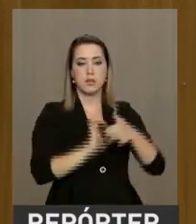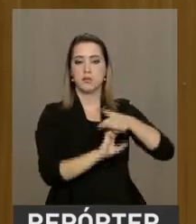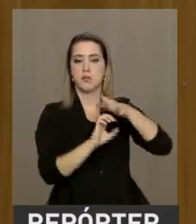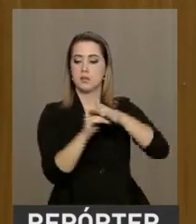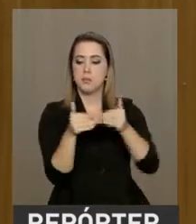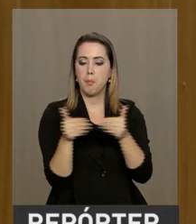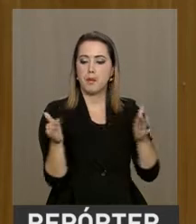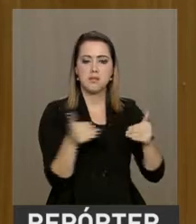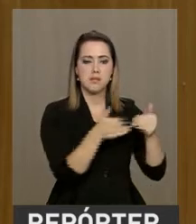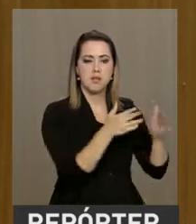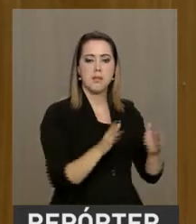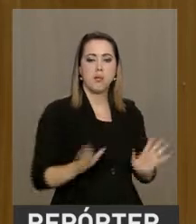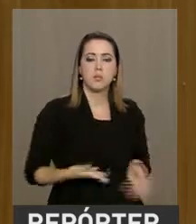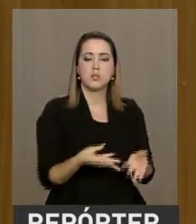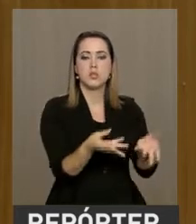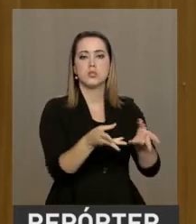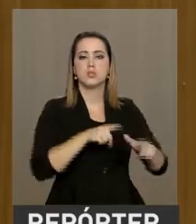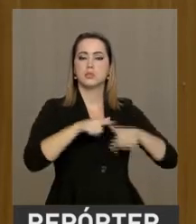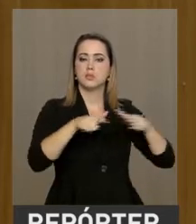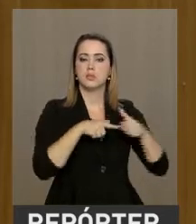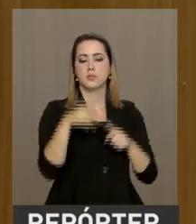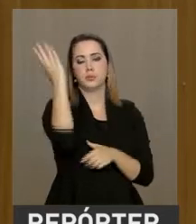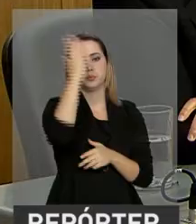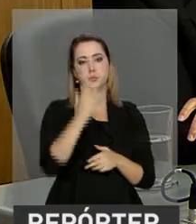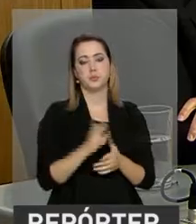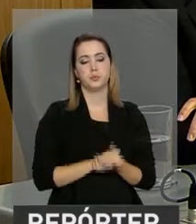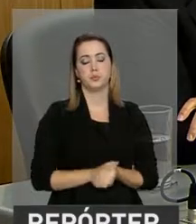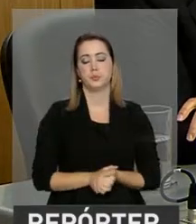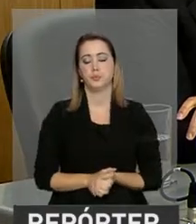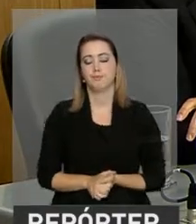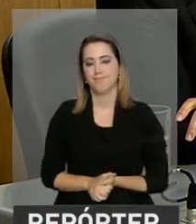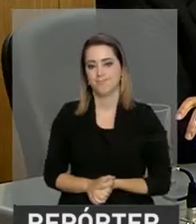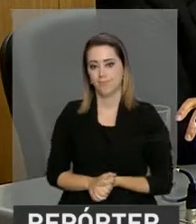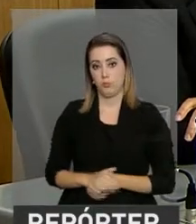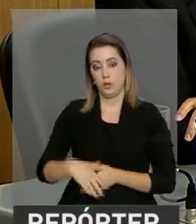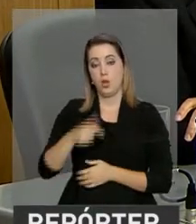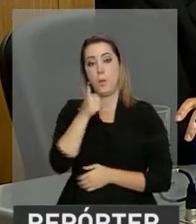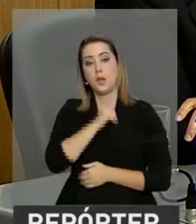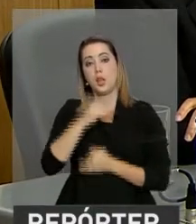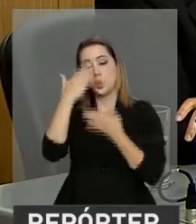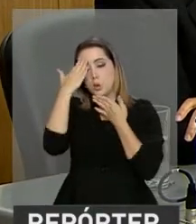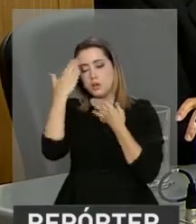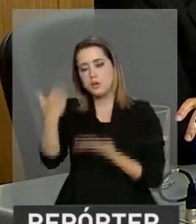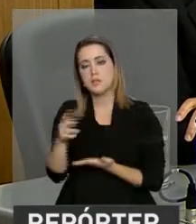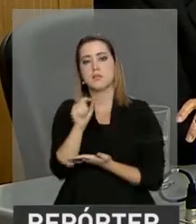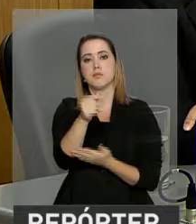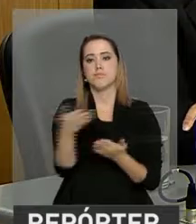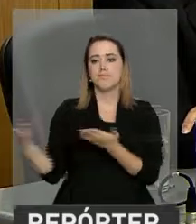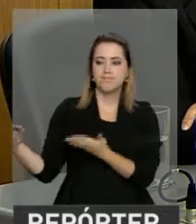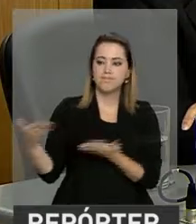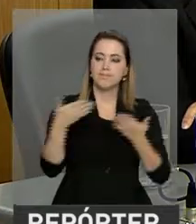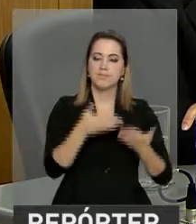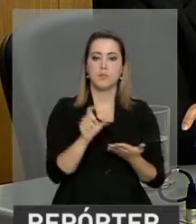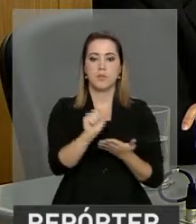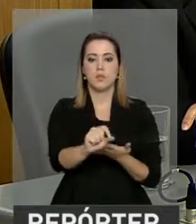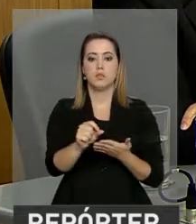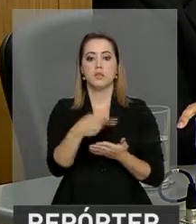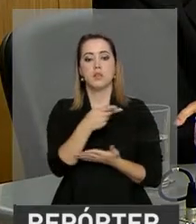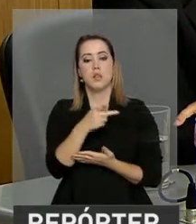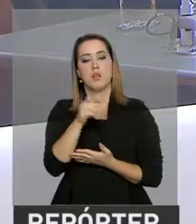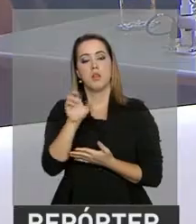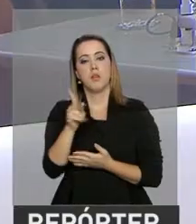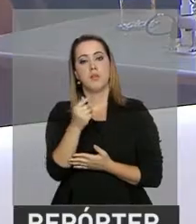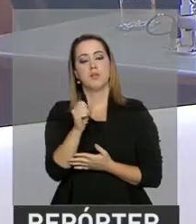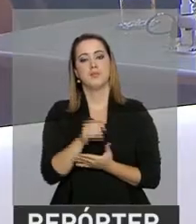acontecer e gera emprego para a população brasileira nós agradecemos a participação do ministro da integração nacional é o de